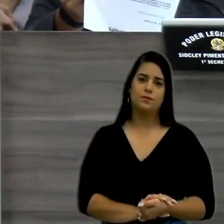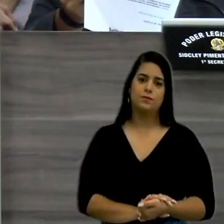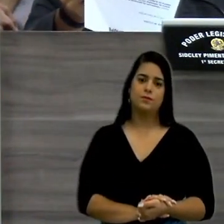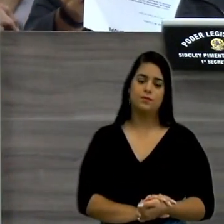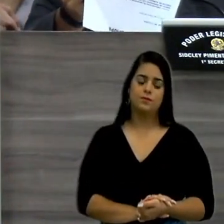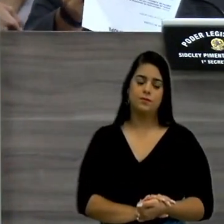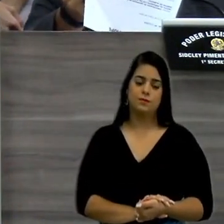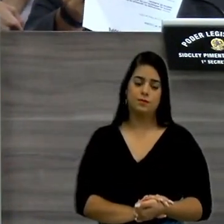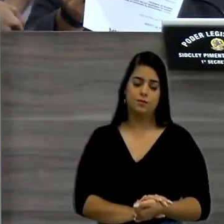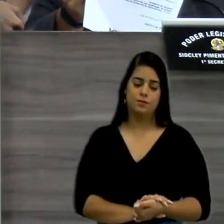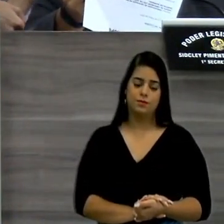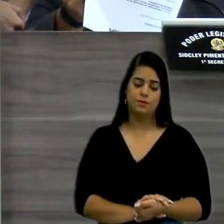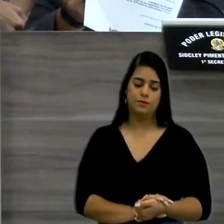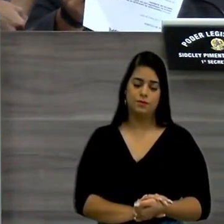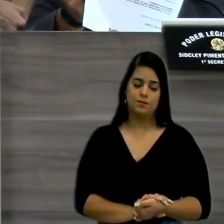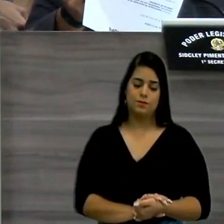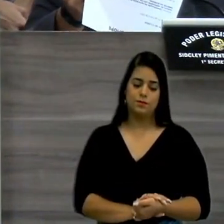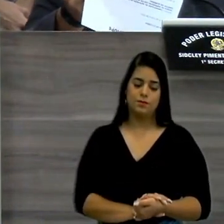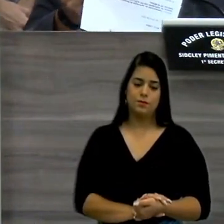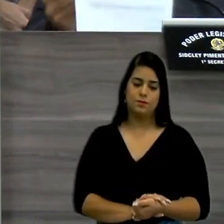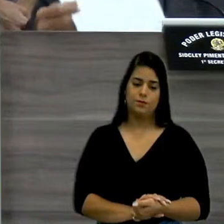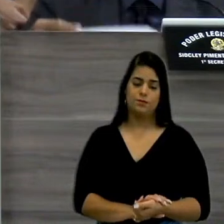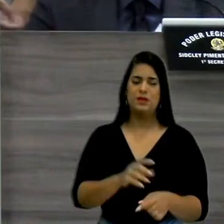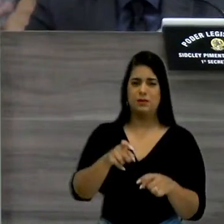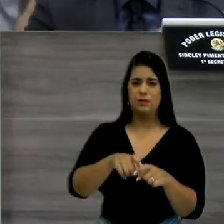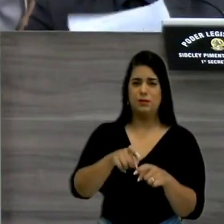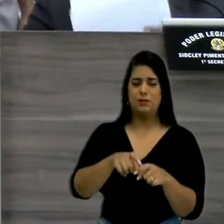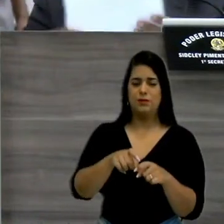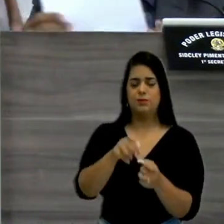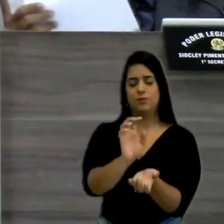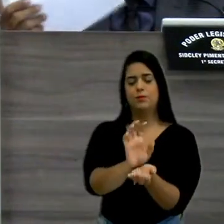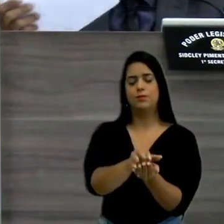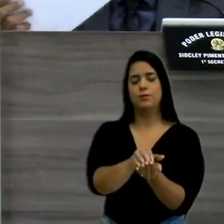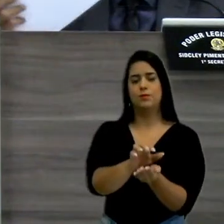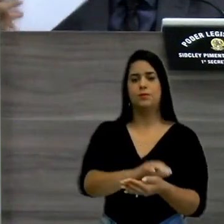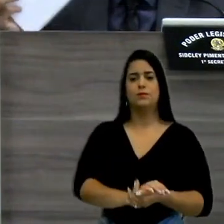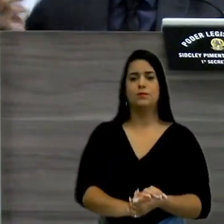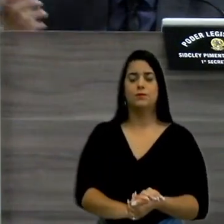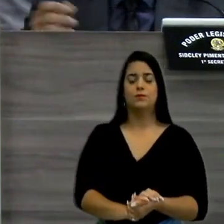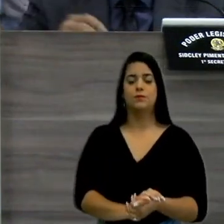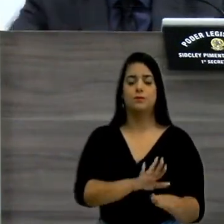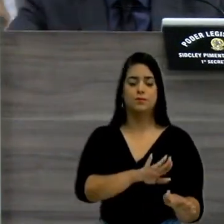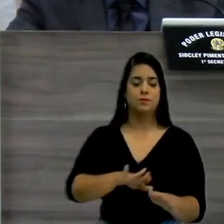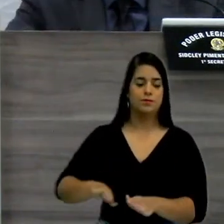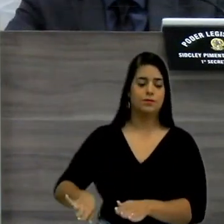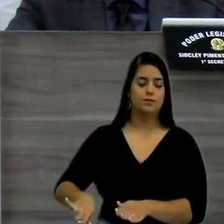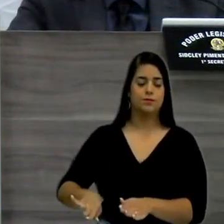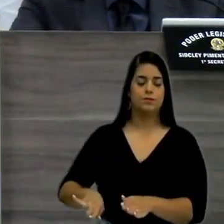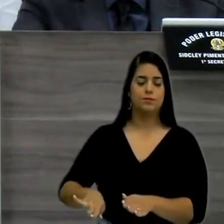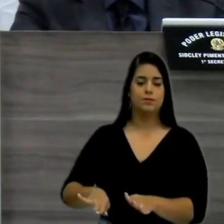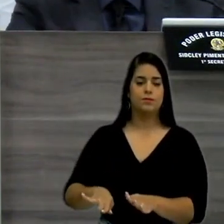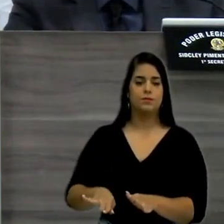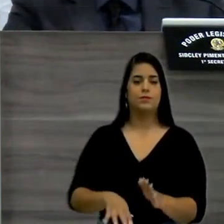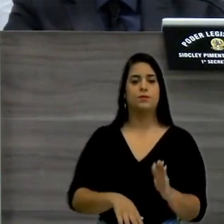Fundação de Hematologia e Hematoterapia de Pernambuco. Passo para o secretário fazer a leitura do ofício